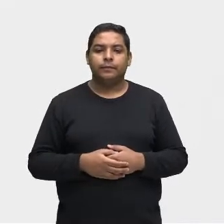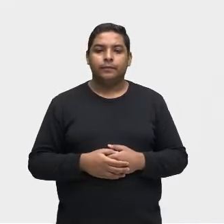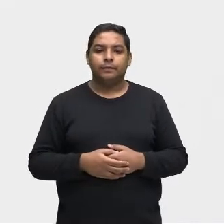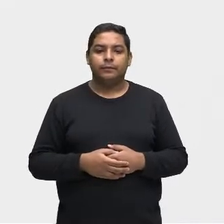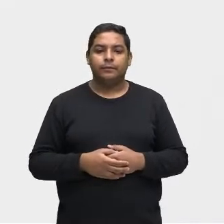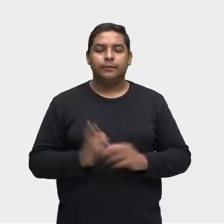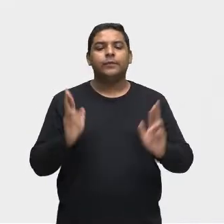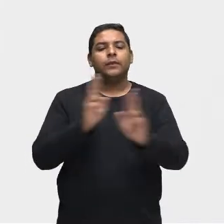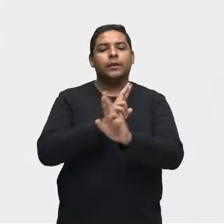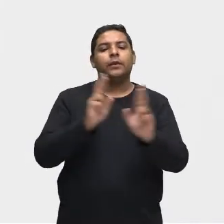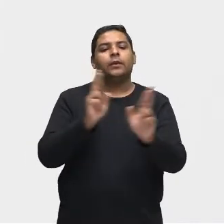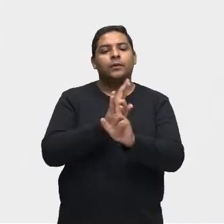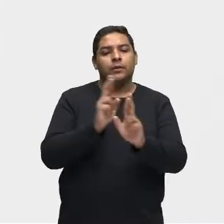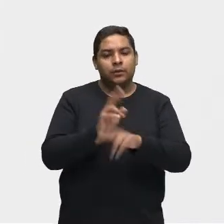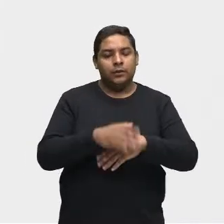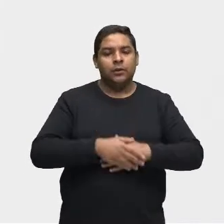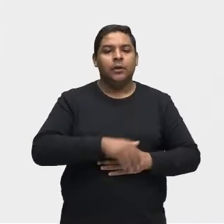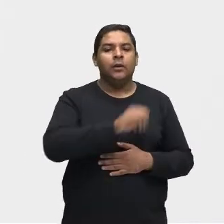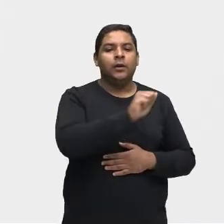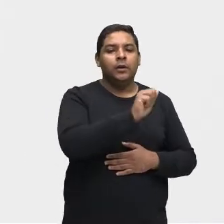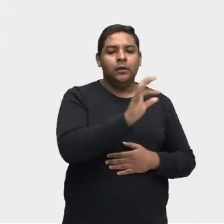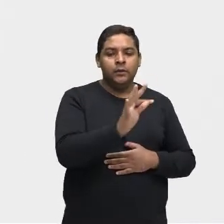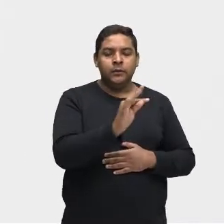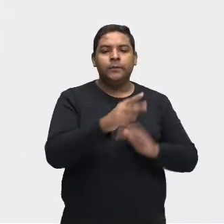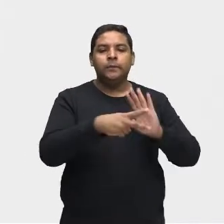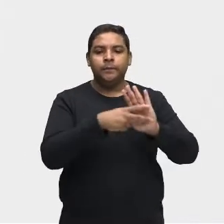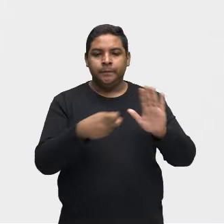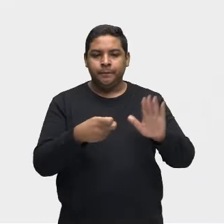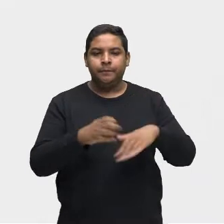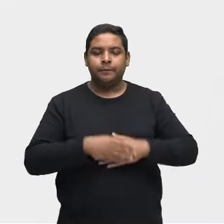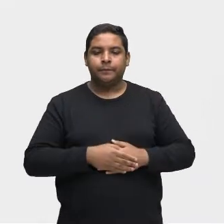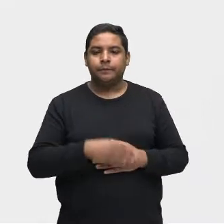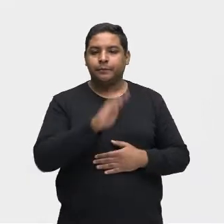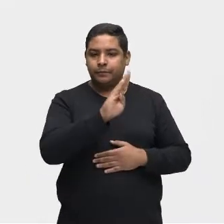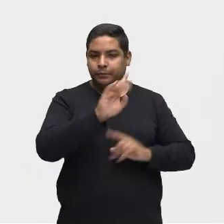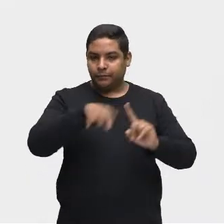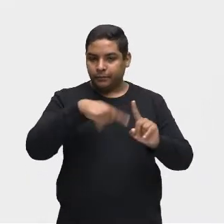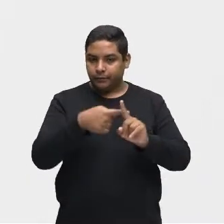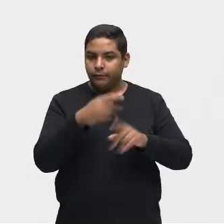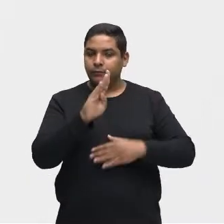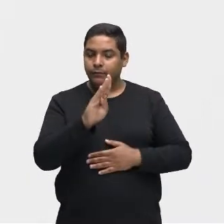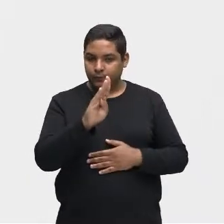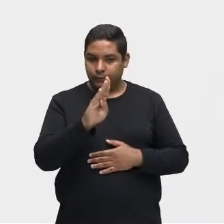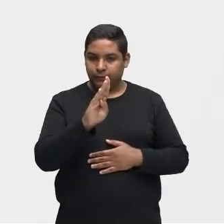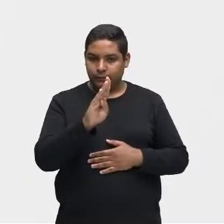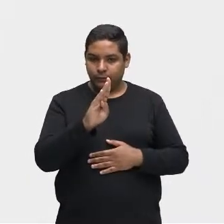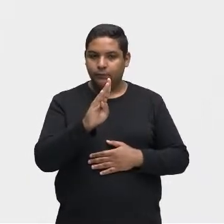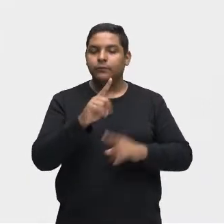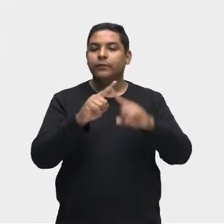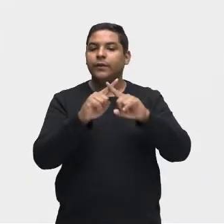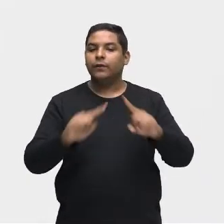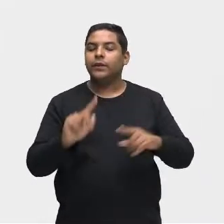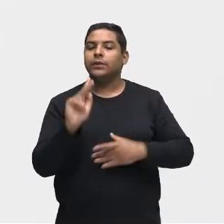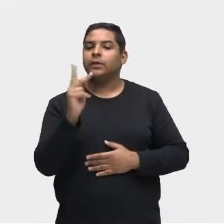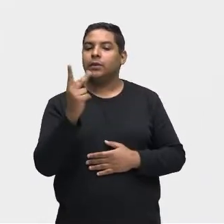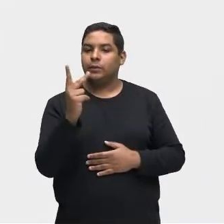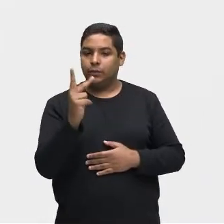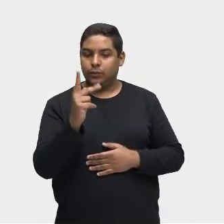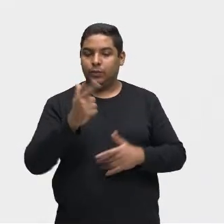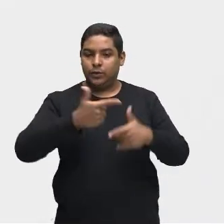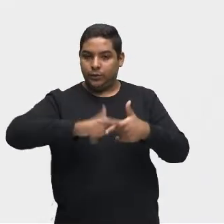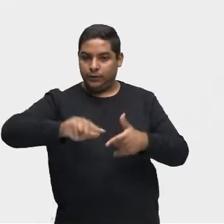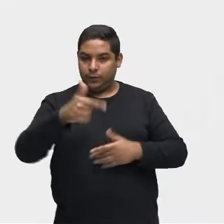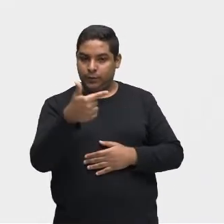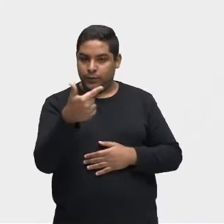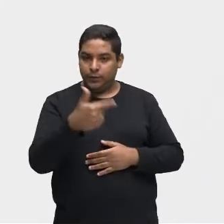da área do trapézio? Base maior mais base menor vezes a altura dividido